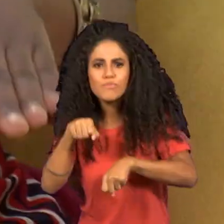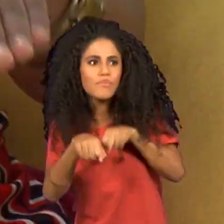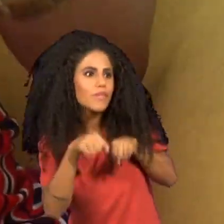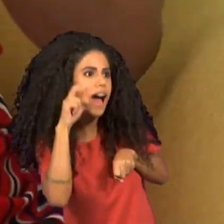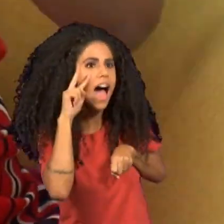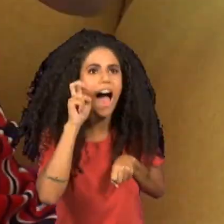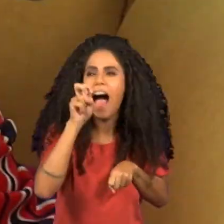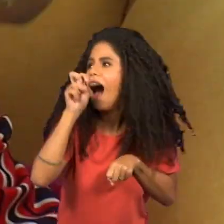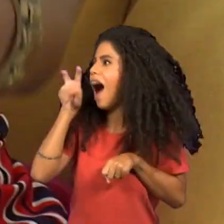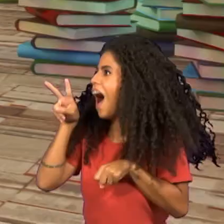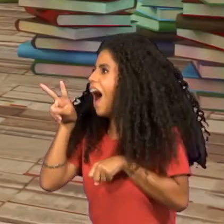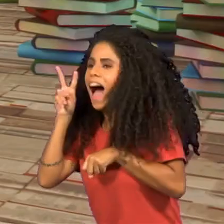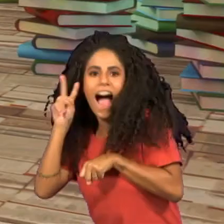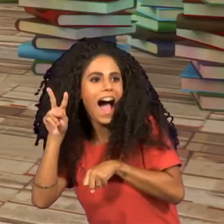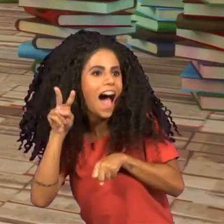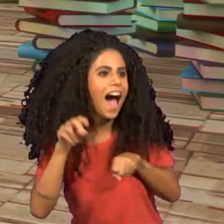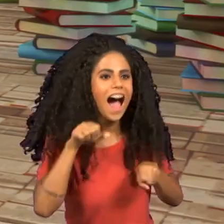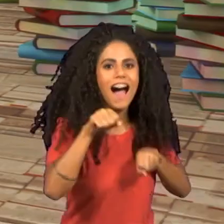maravilhoso